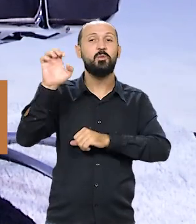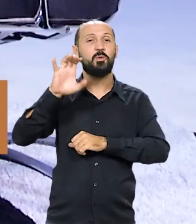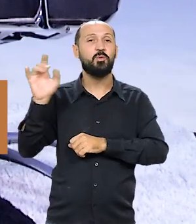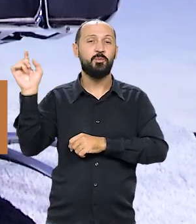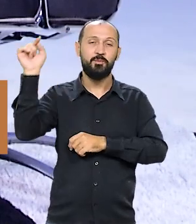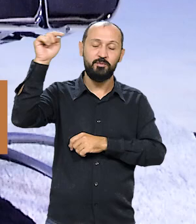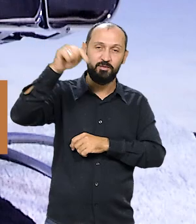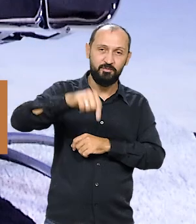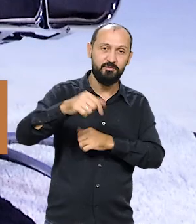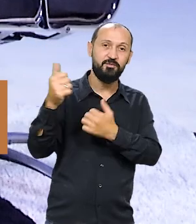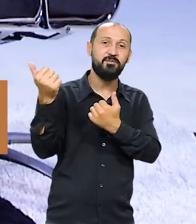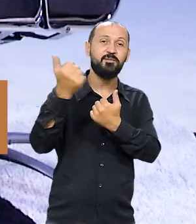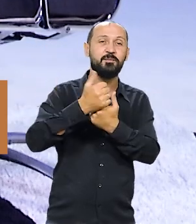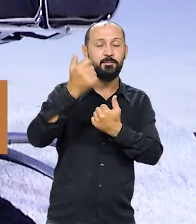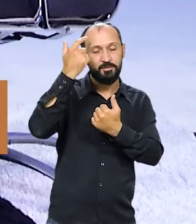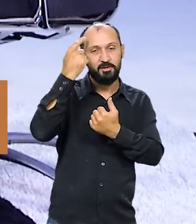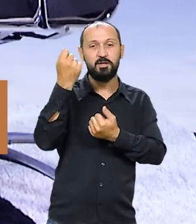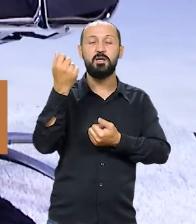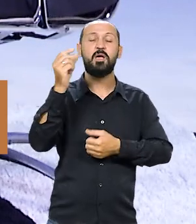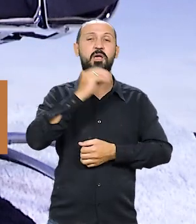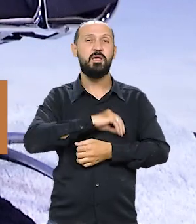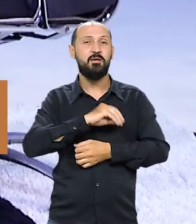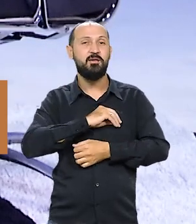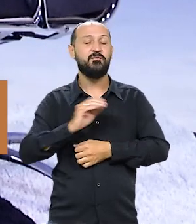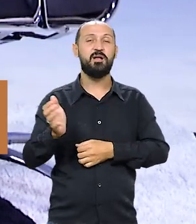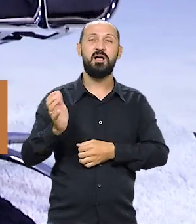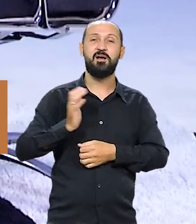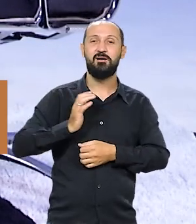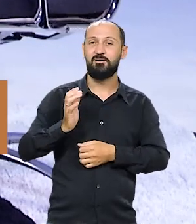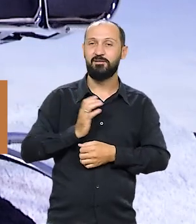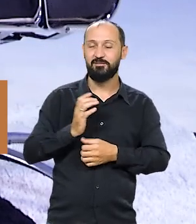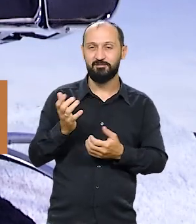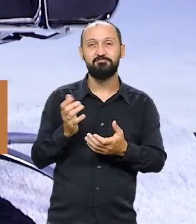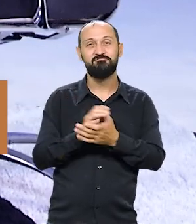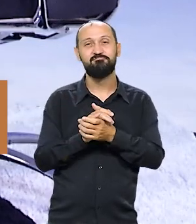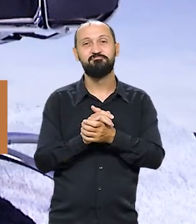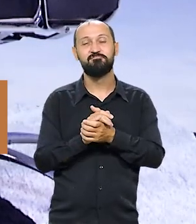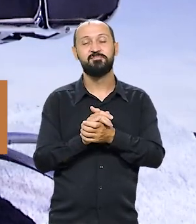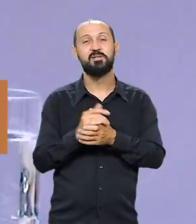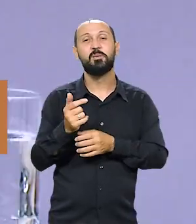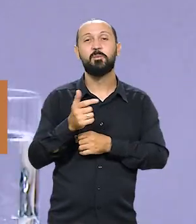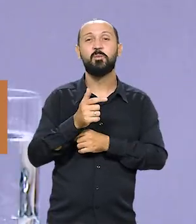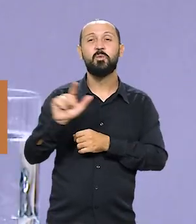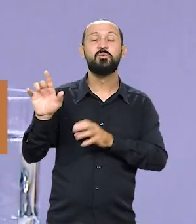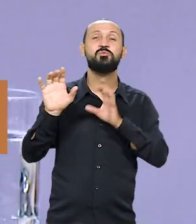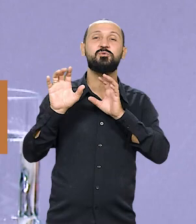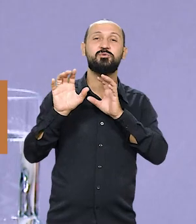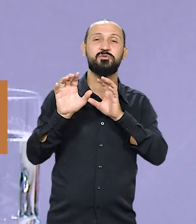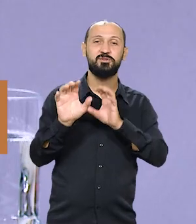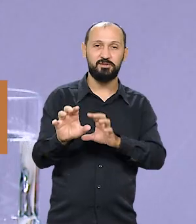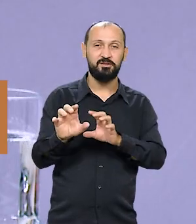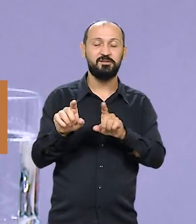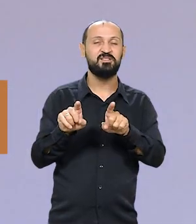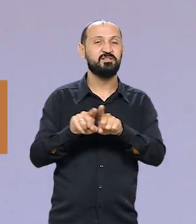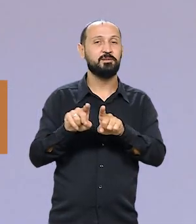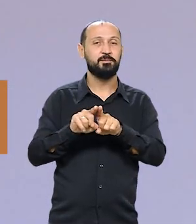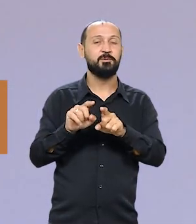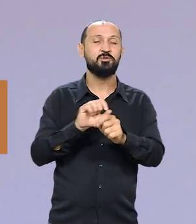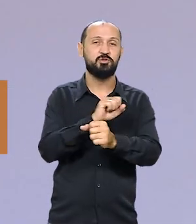pela mão do europeu, que veio também com a ilusão de que ia receber, enriquecer, e também era uma outra